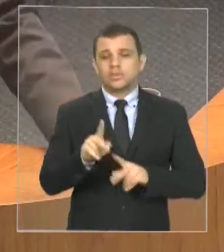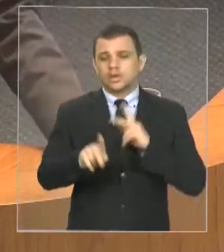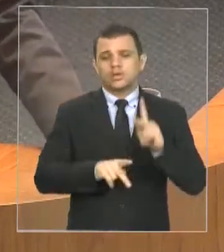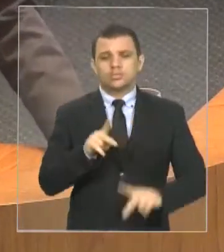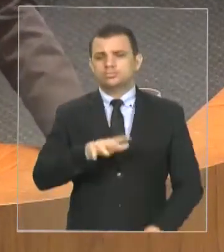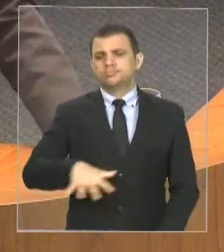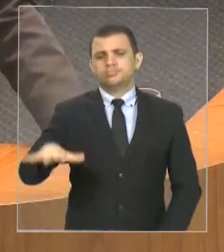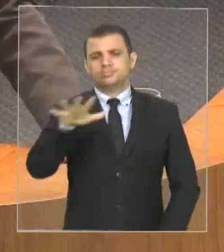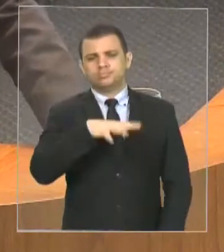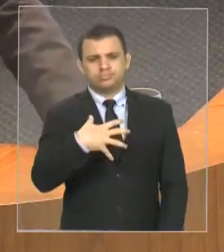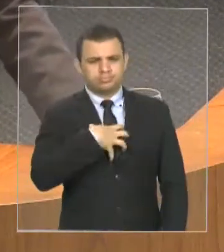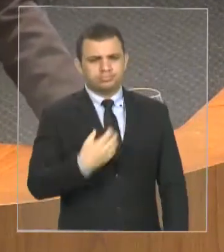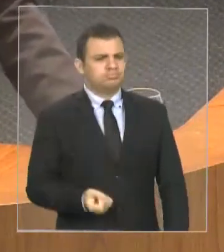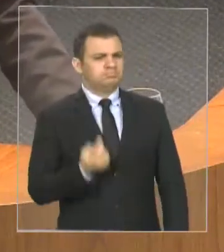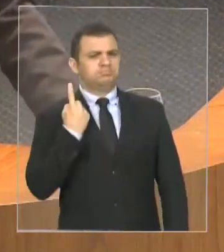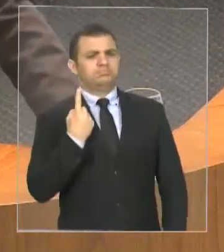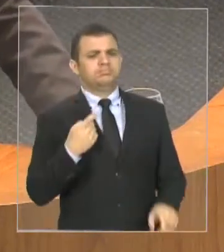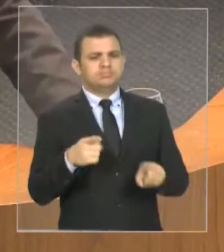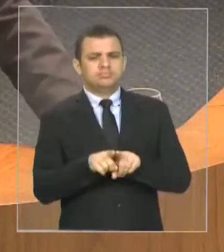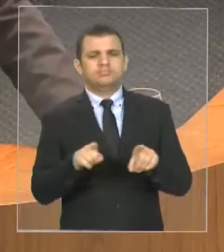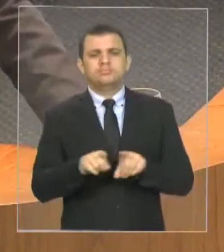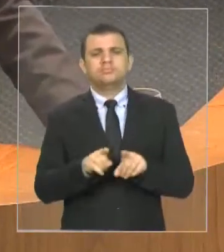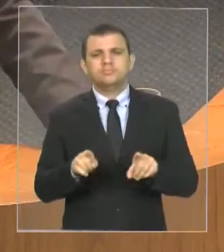população. Causou-me estranheza.